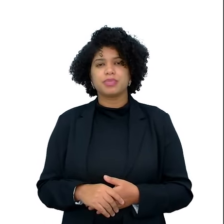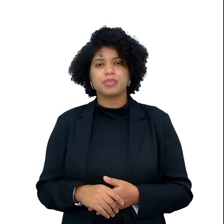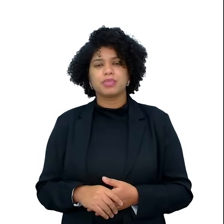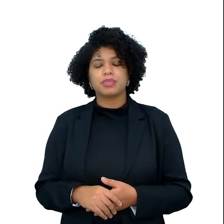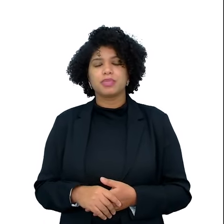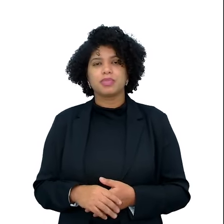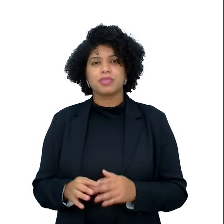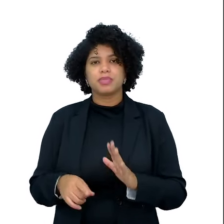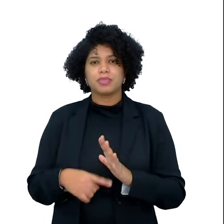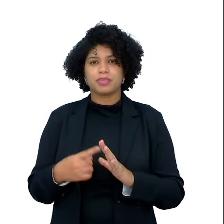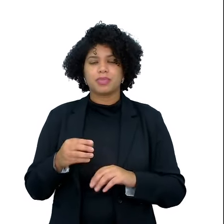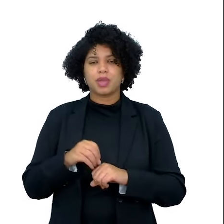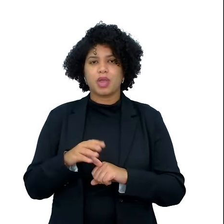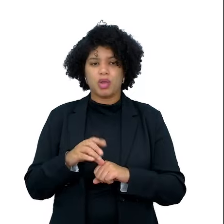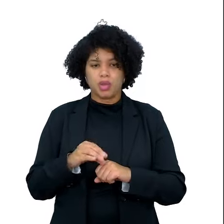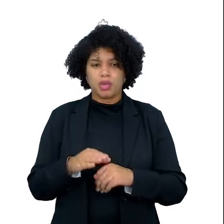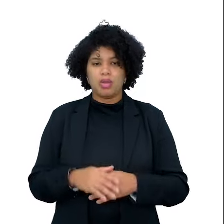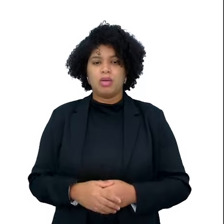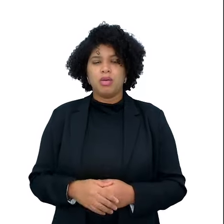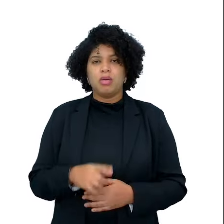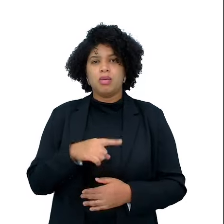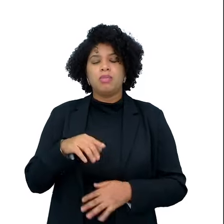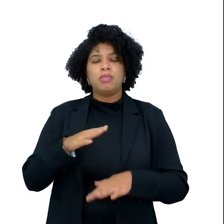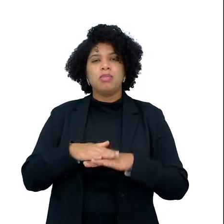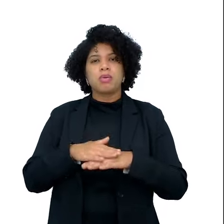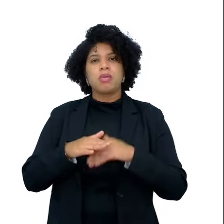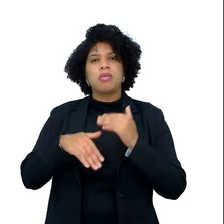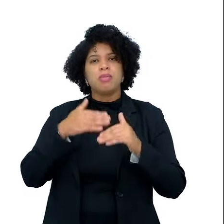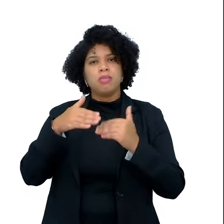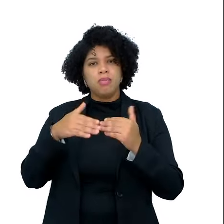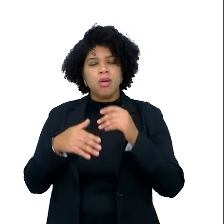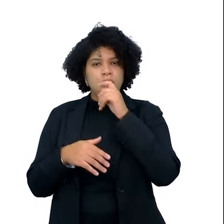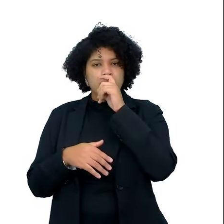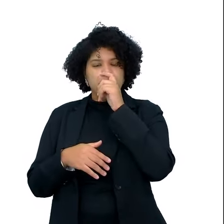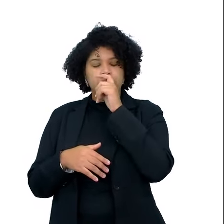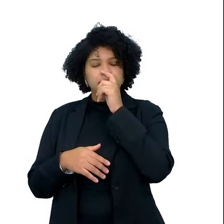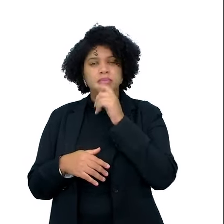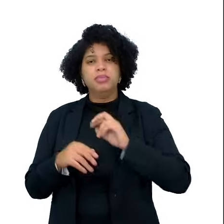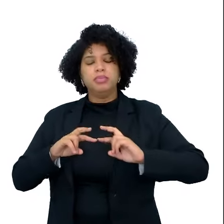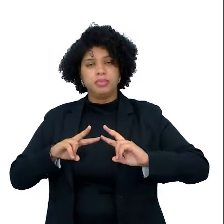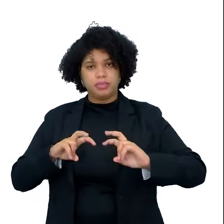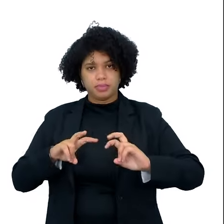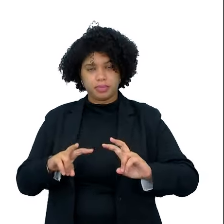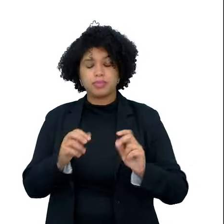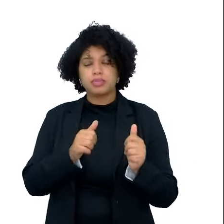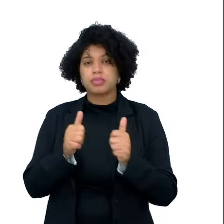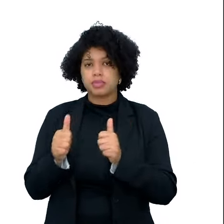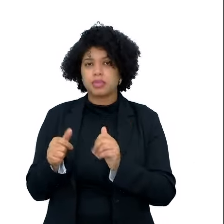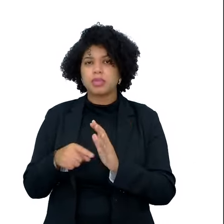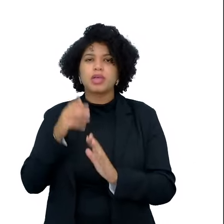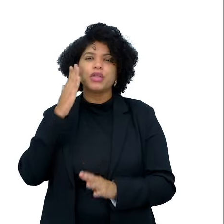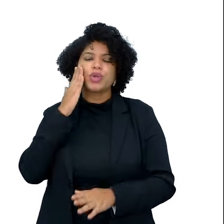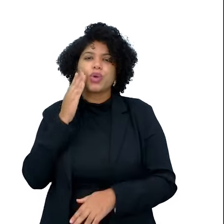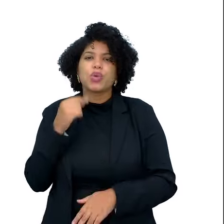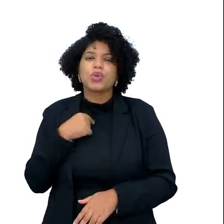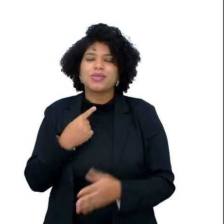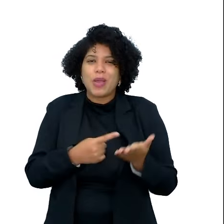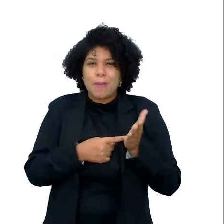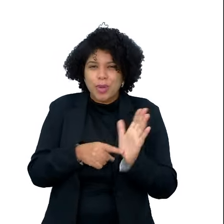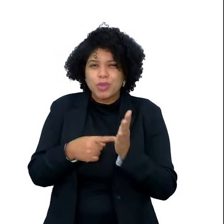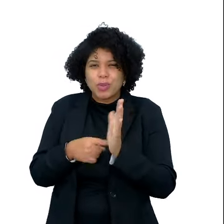sugestão é que vocês elaborem, né, explorem, na verdade, explorem o que a gente trouxe aqui